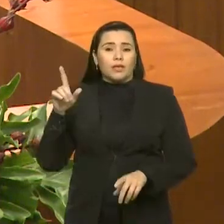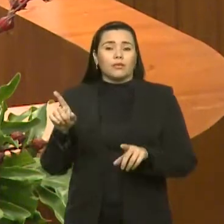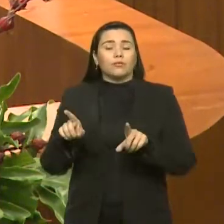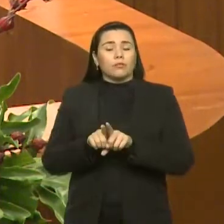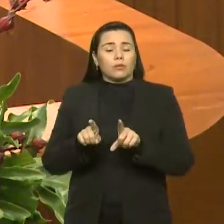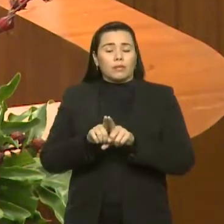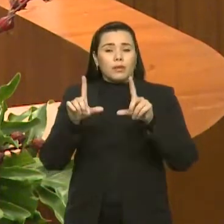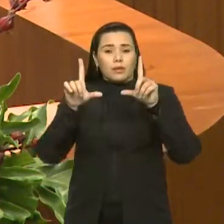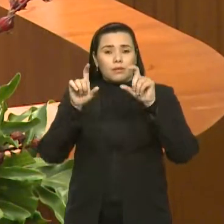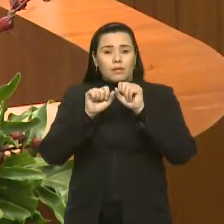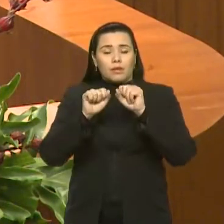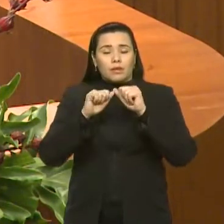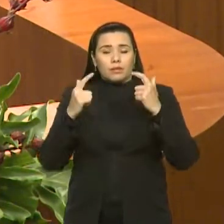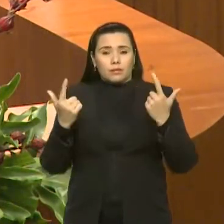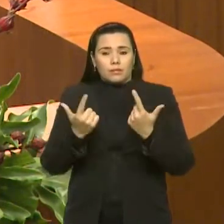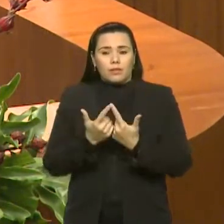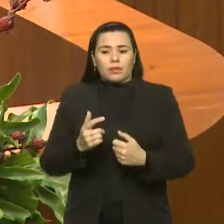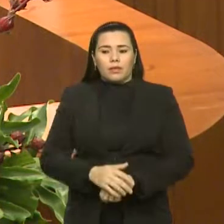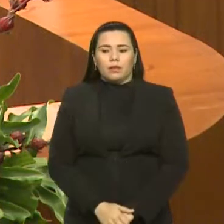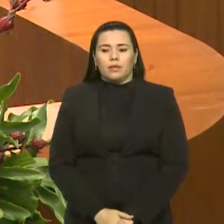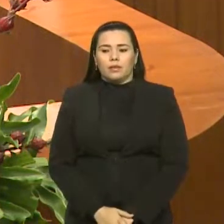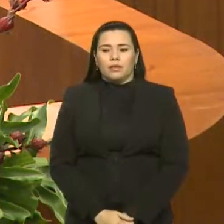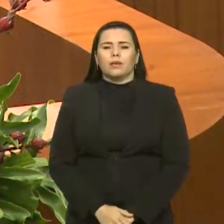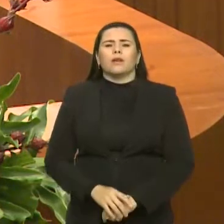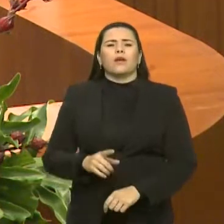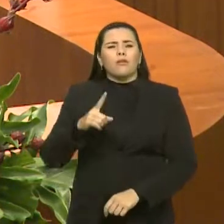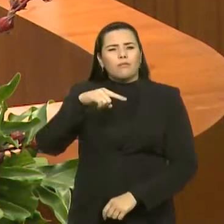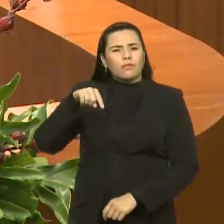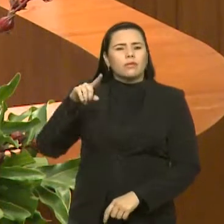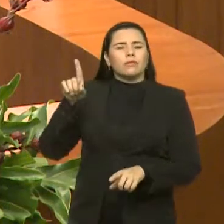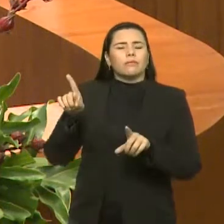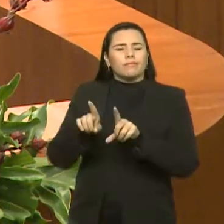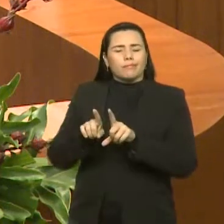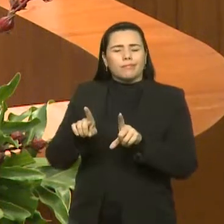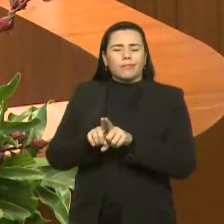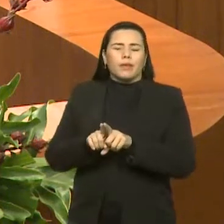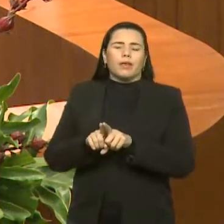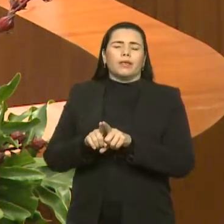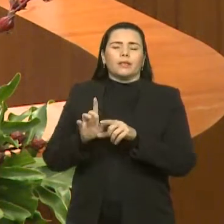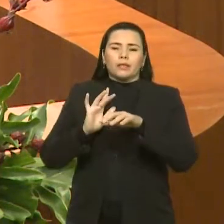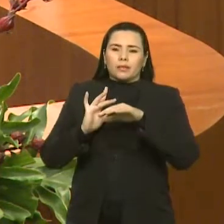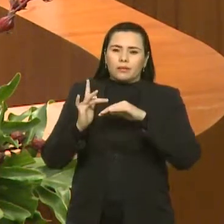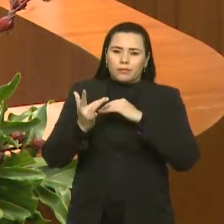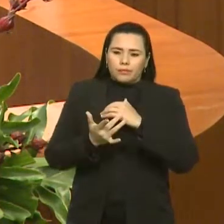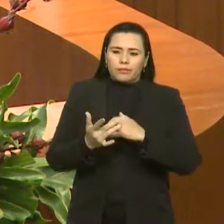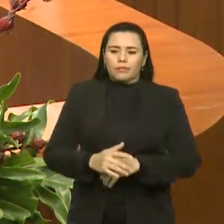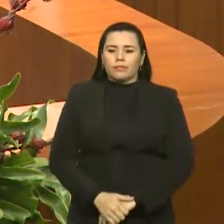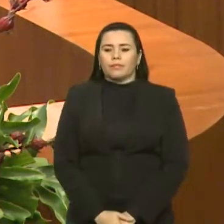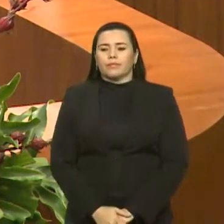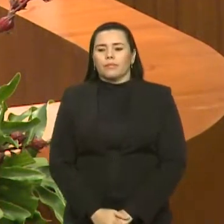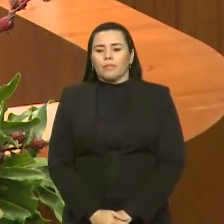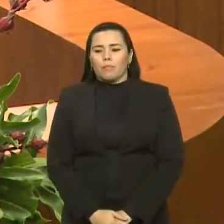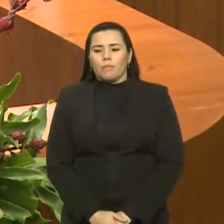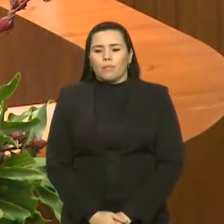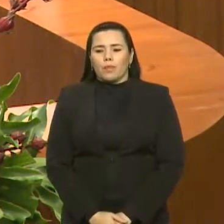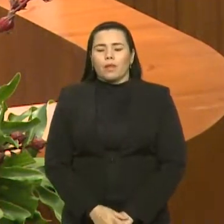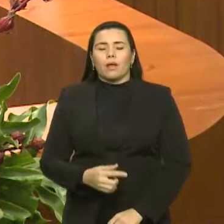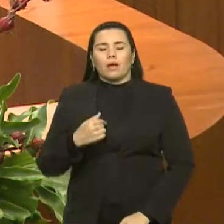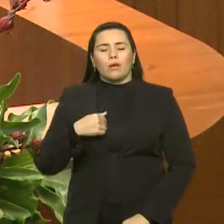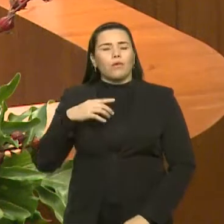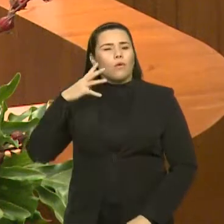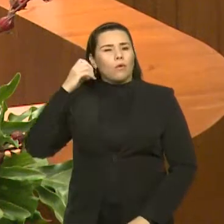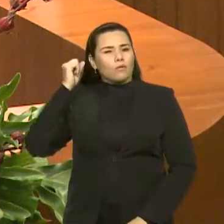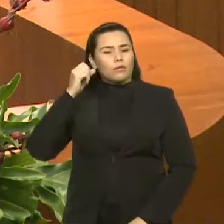nos acompanhando pelas nossas redes sociais. Agora há pouco vim, acompanhei o discurso do deputado César